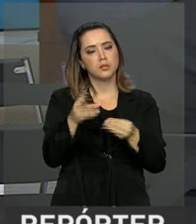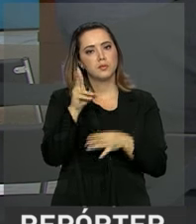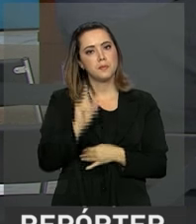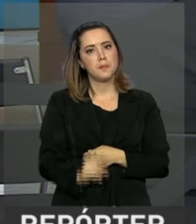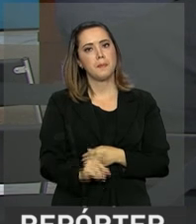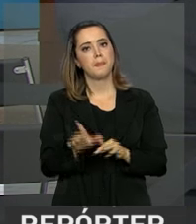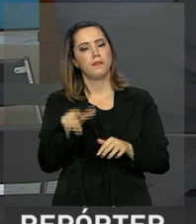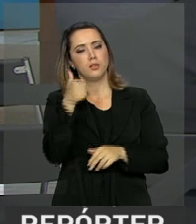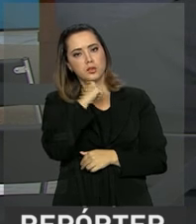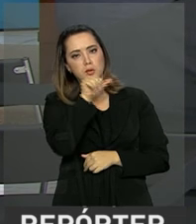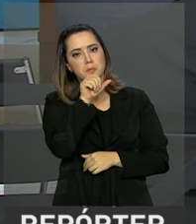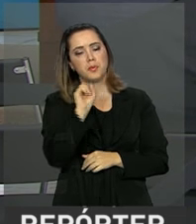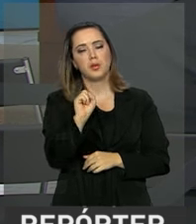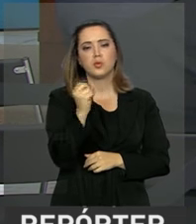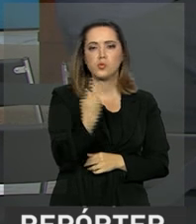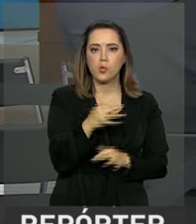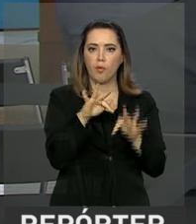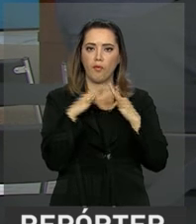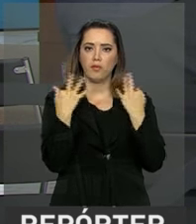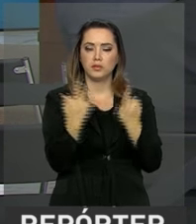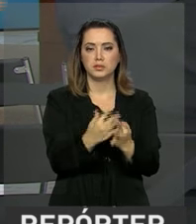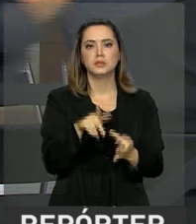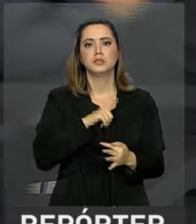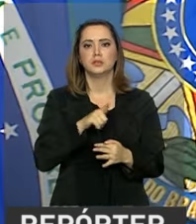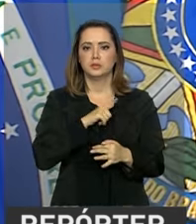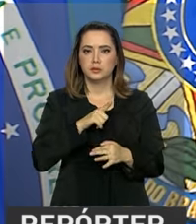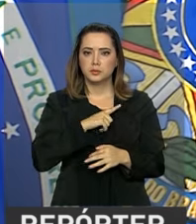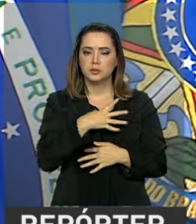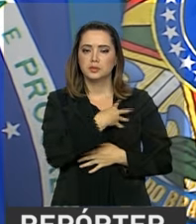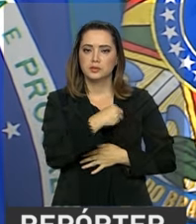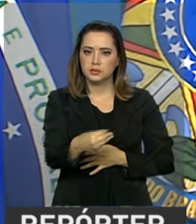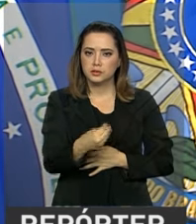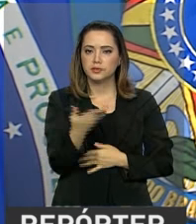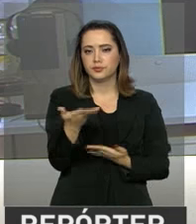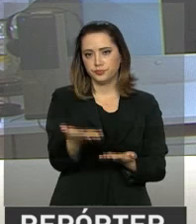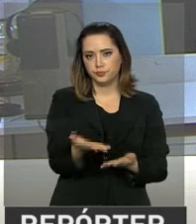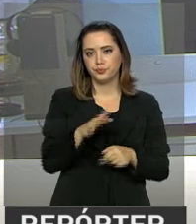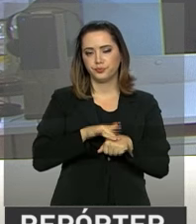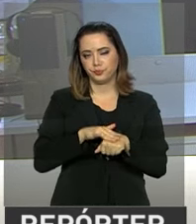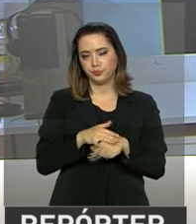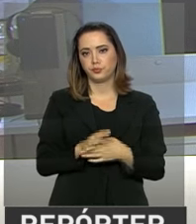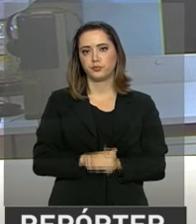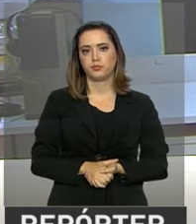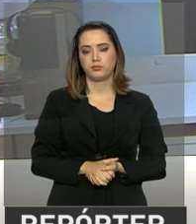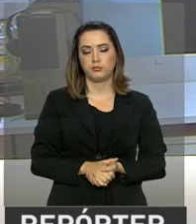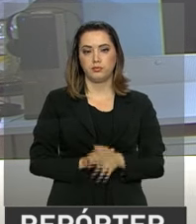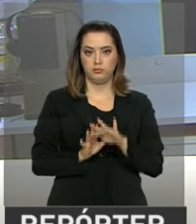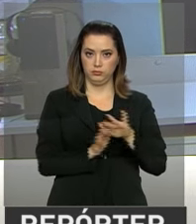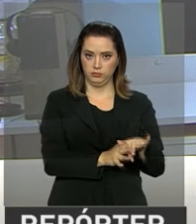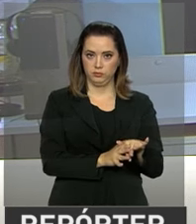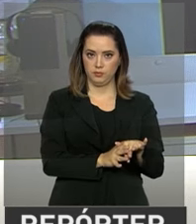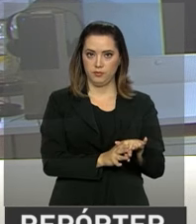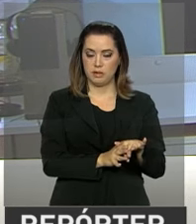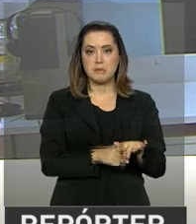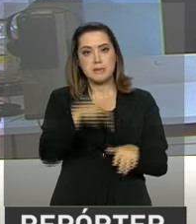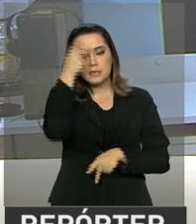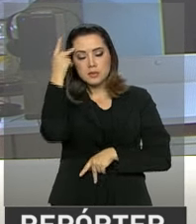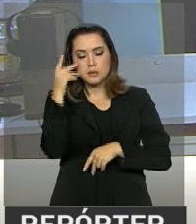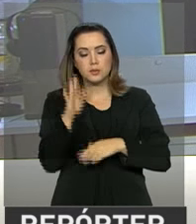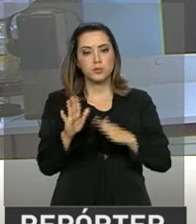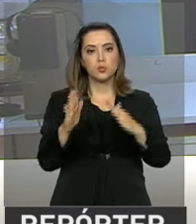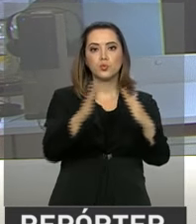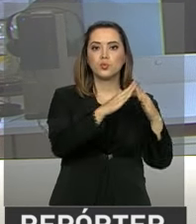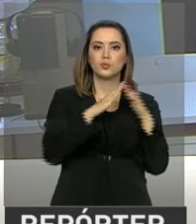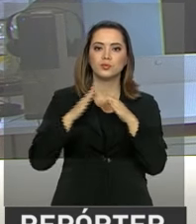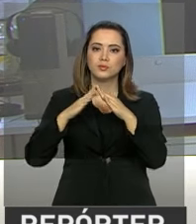lamentavelmente, possam ter filhos nessas condições. Moradores de 120 aldeias e povoados